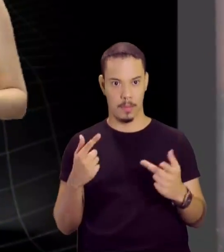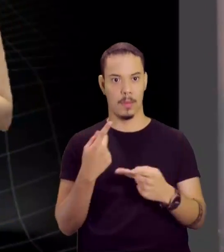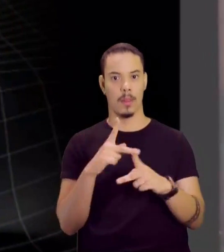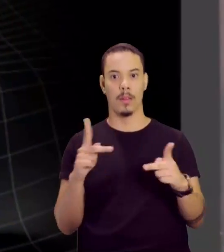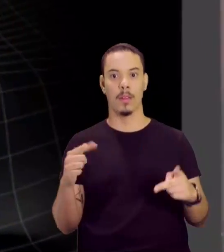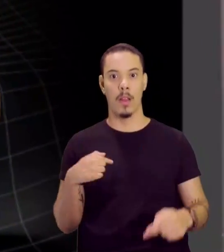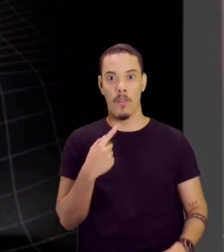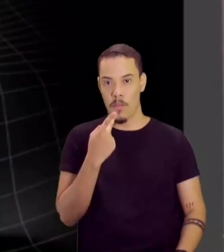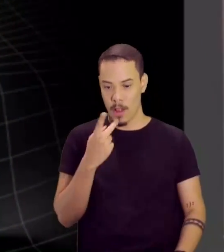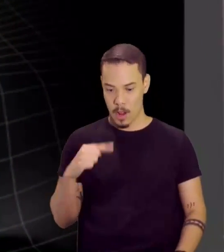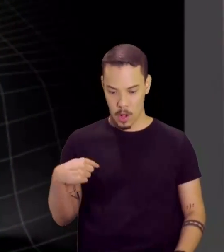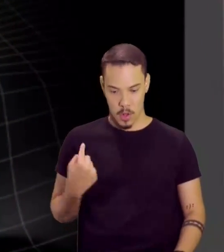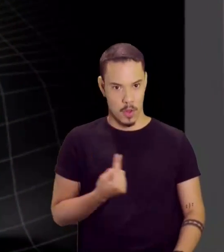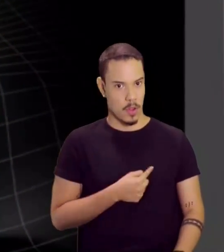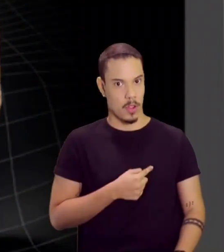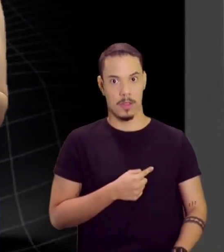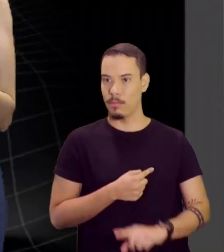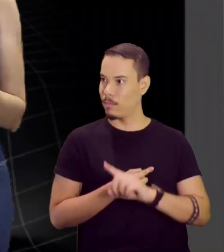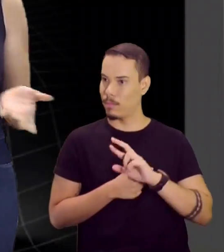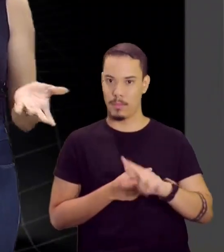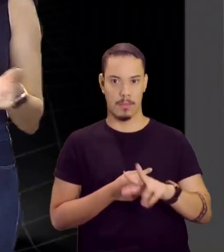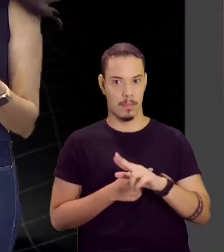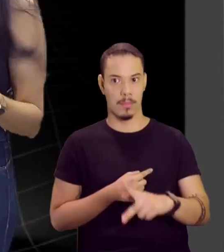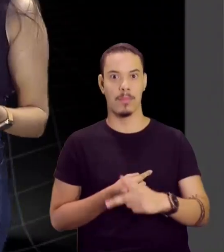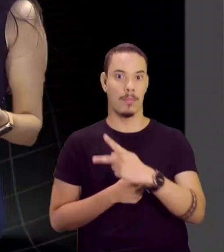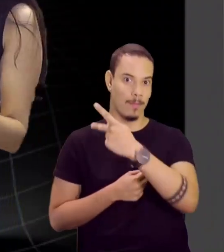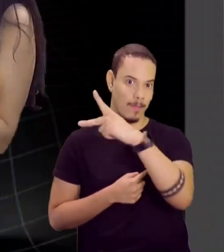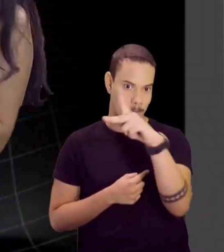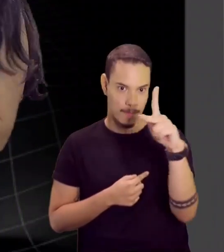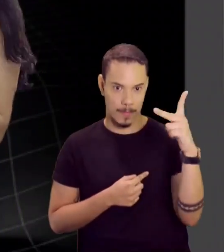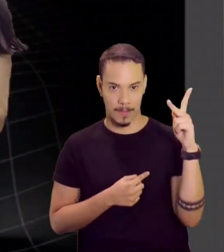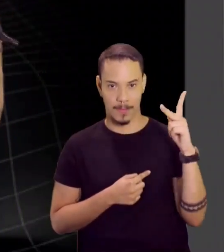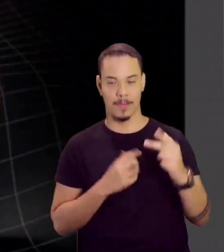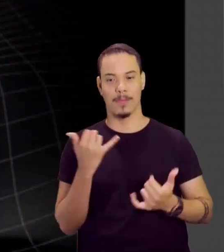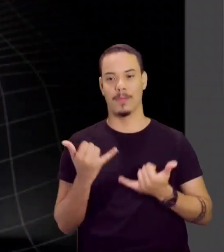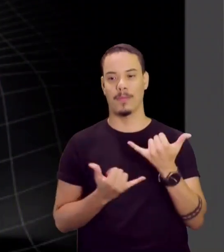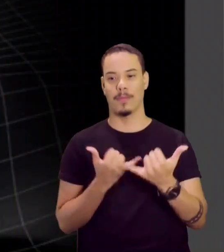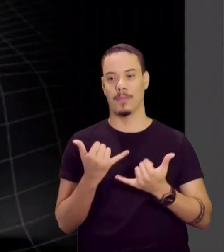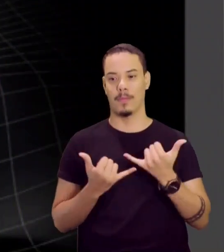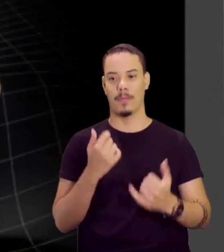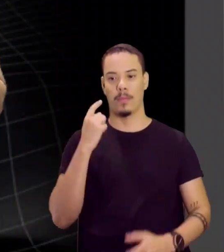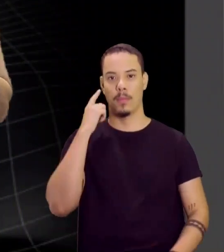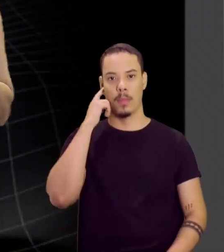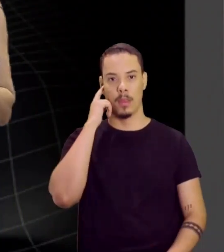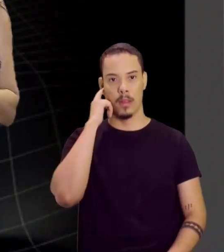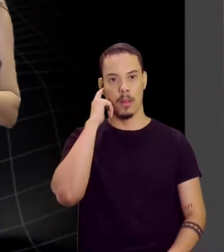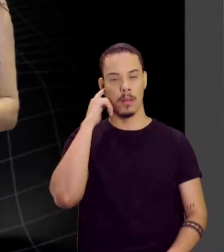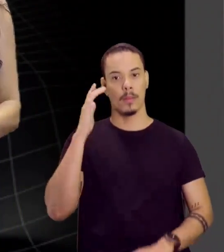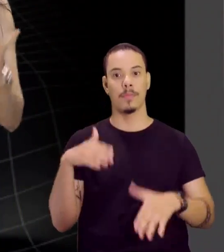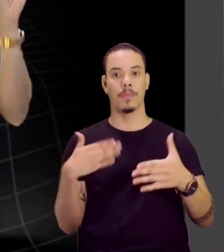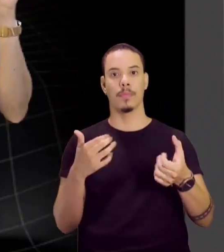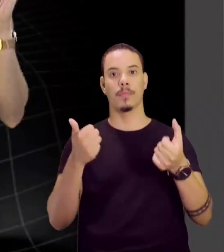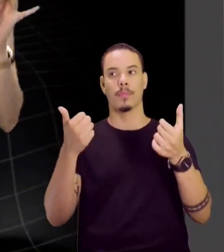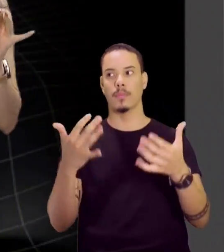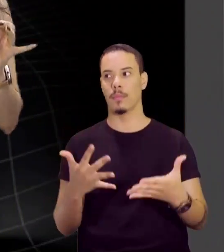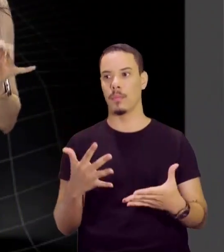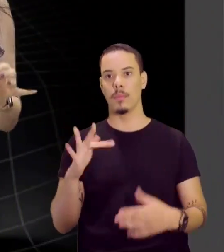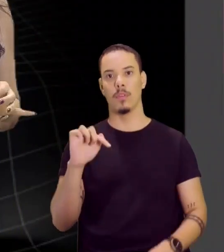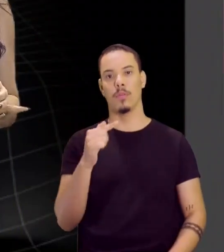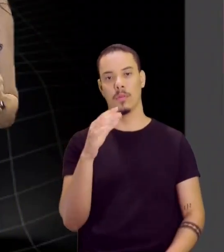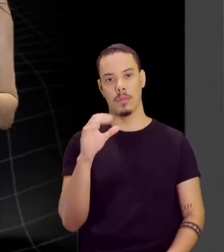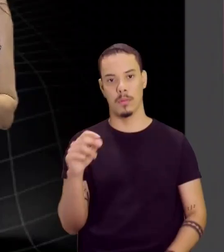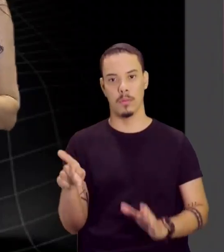Eu falei nossas, assim, mas que a gente considera tudo nosso, né? Pessoal, então falamos novamente de função horária